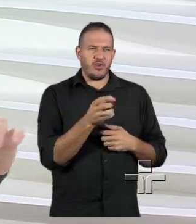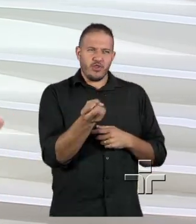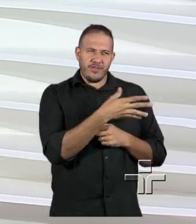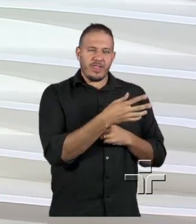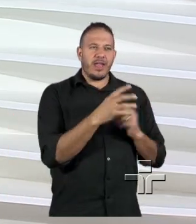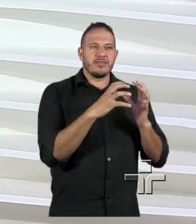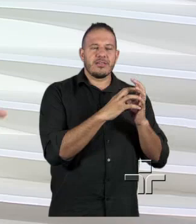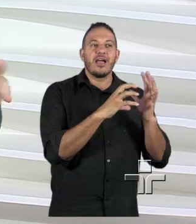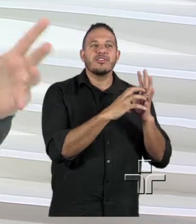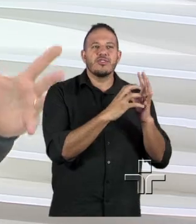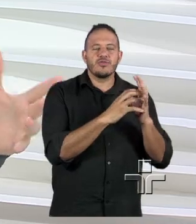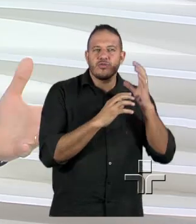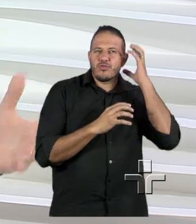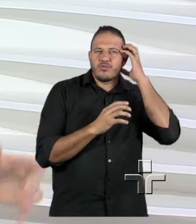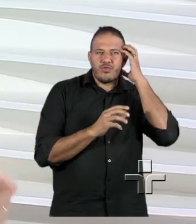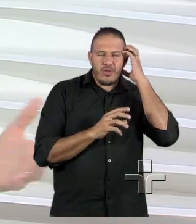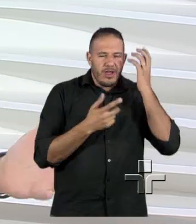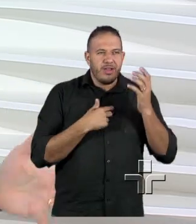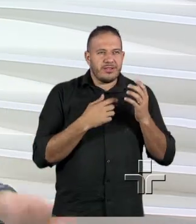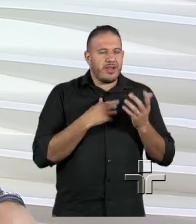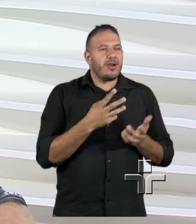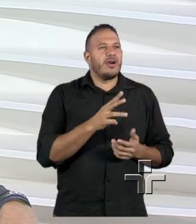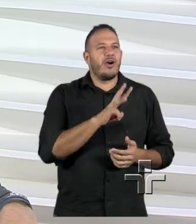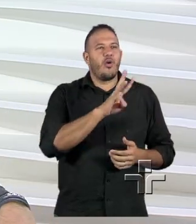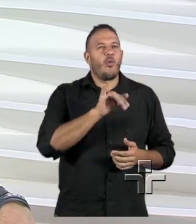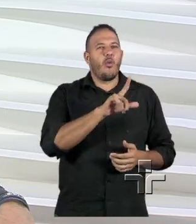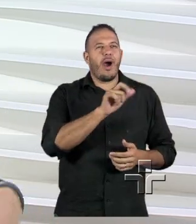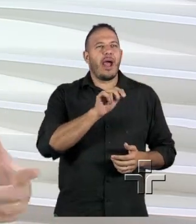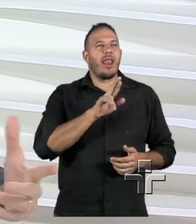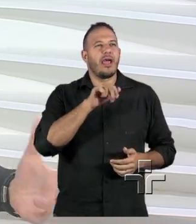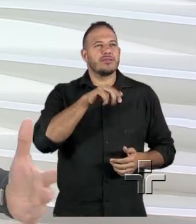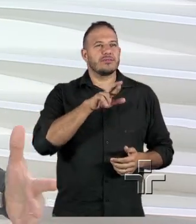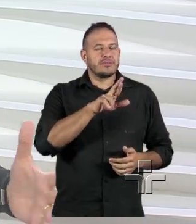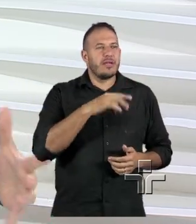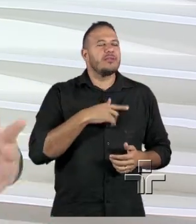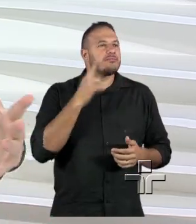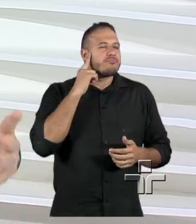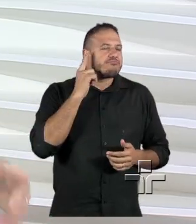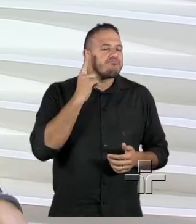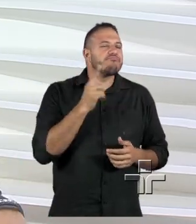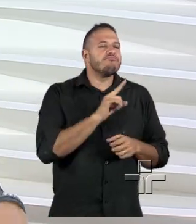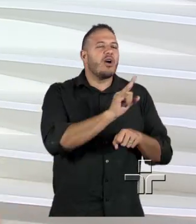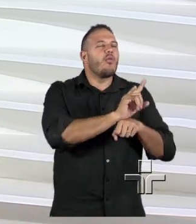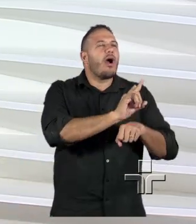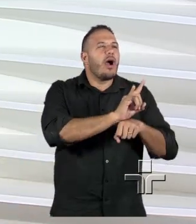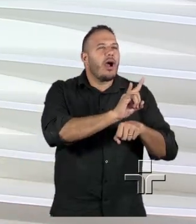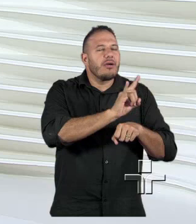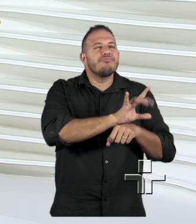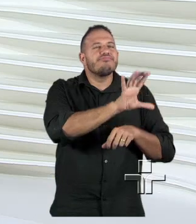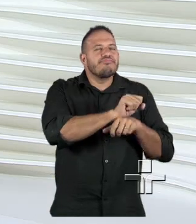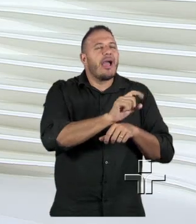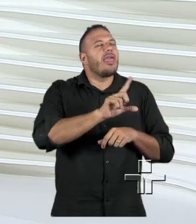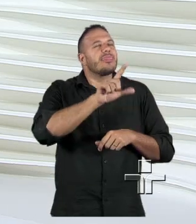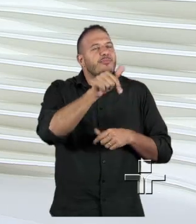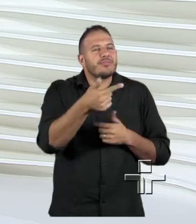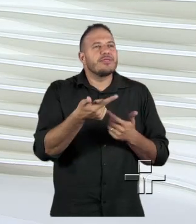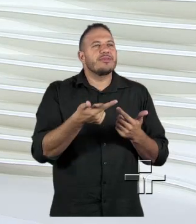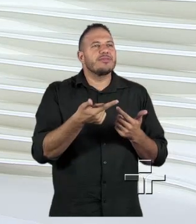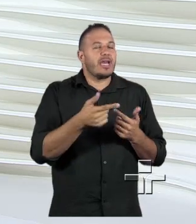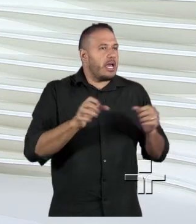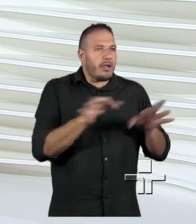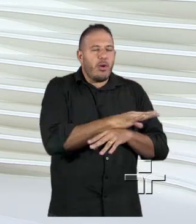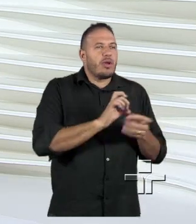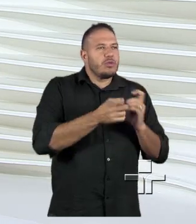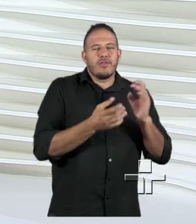que wireless, né? Era novidade, eu nunca tinha visto aquilo. Eu fiquei interessado, fiquei encantado com aquilo e depois saí correndo da reunião,